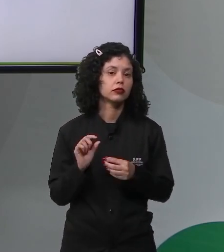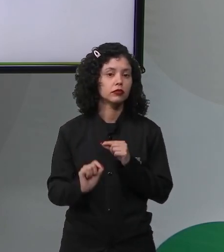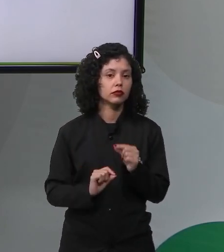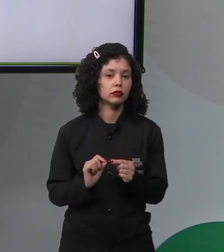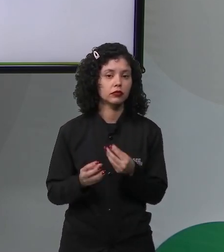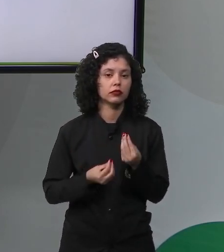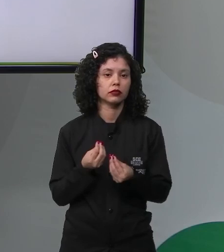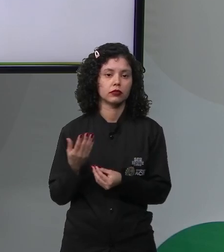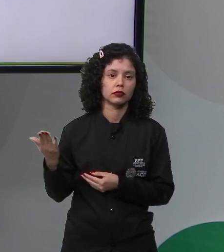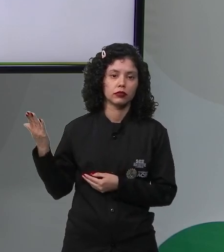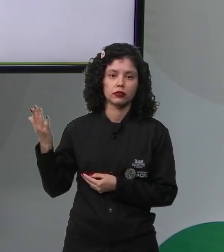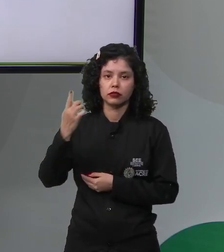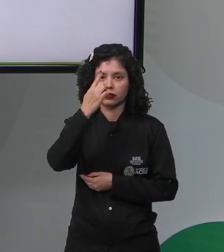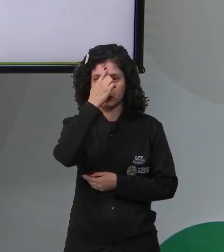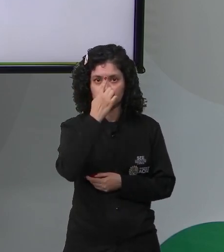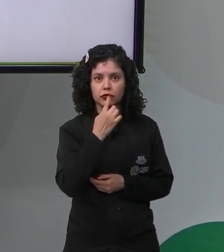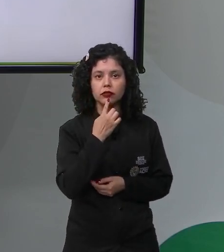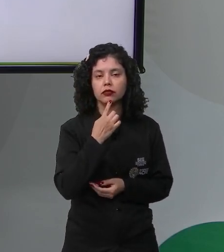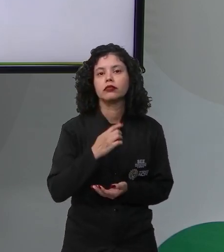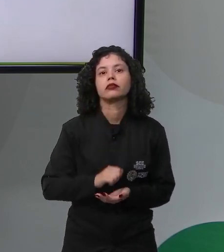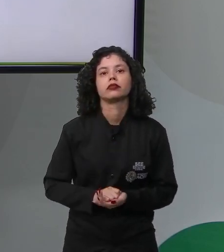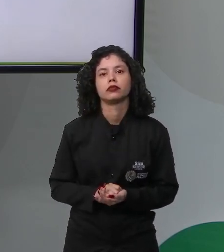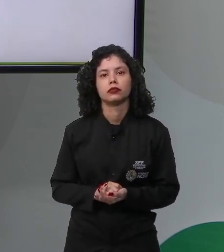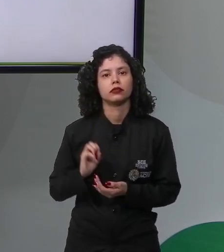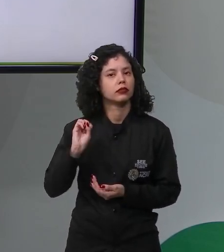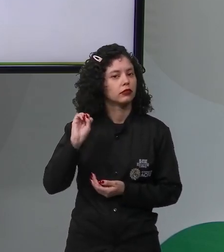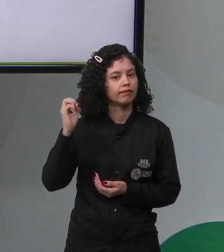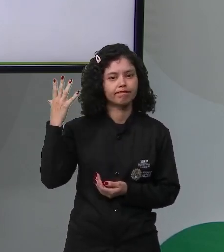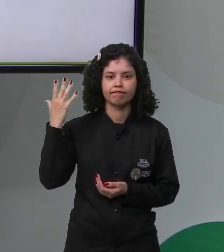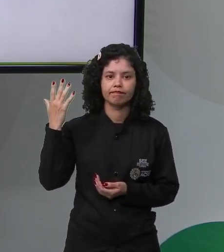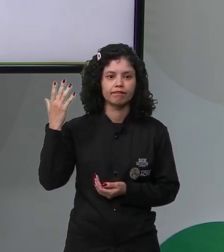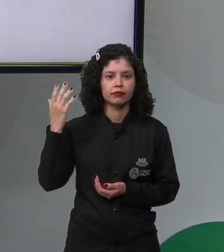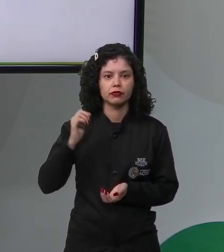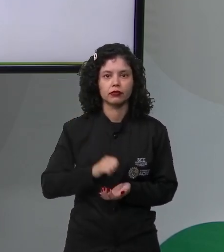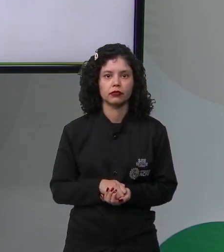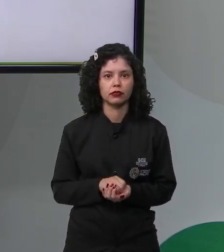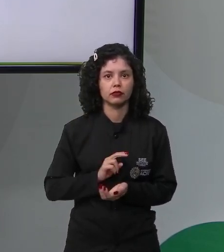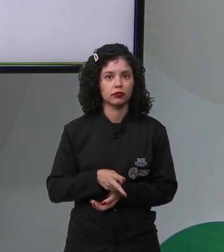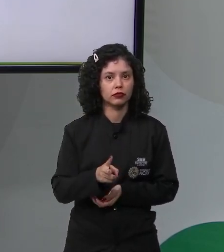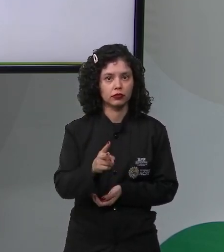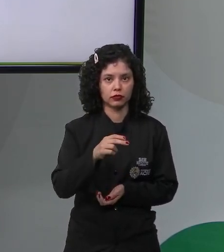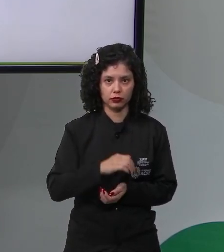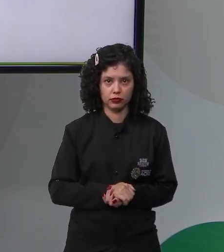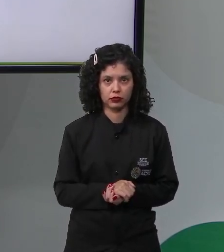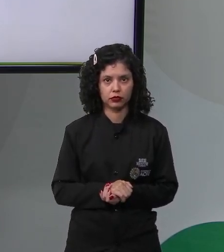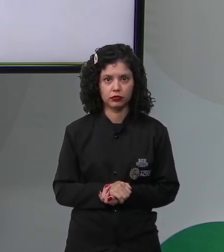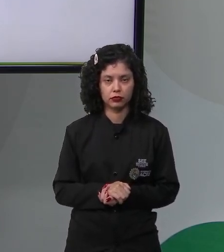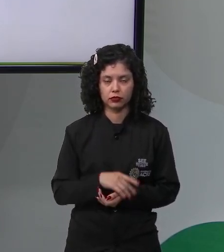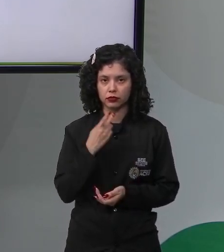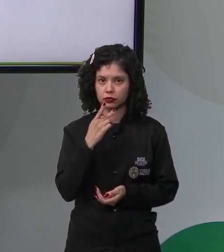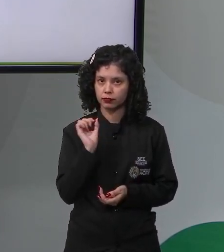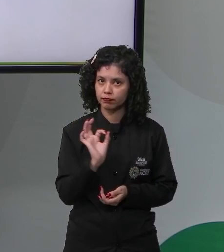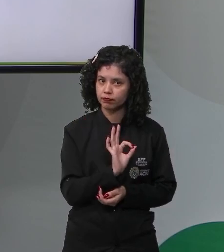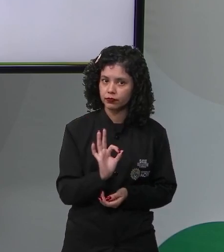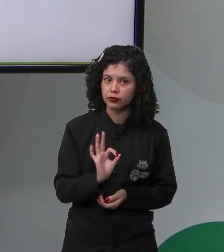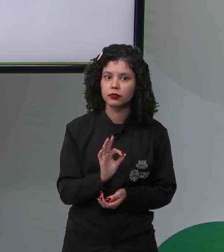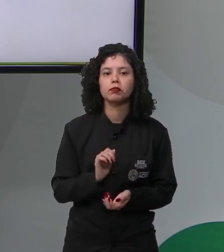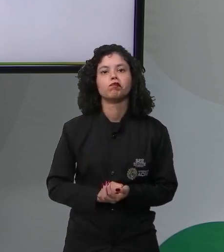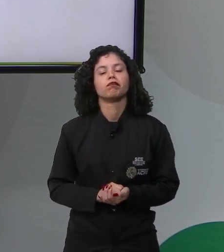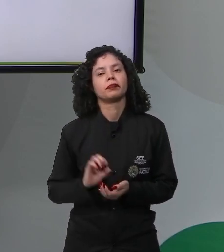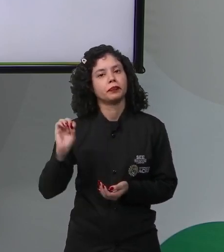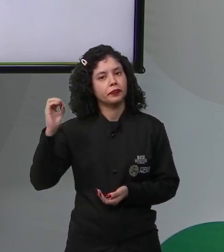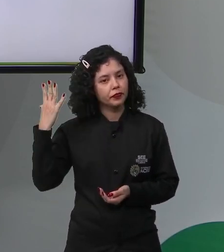situações como essa da imagem, elas não venham a acontecer de uma forma constante. Eu não estou dizendo que elas deixarão